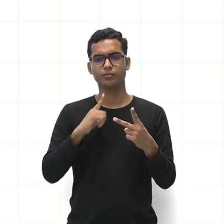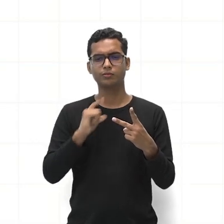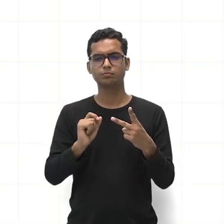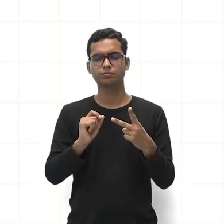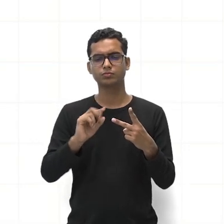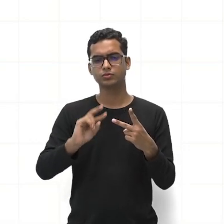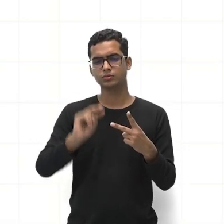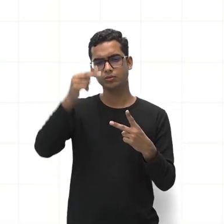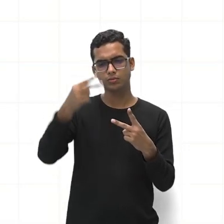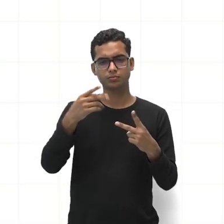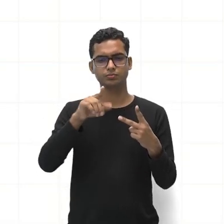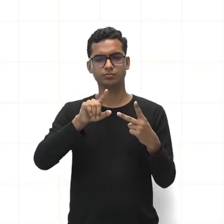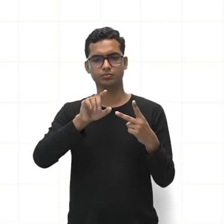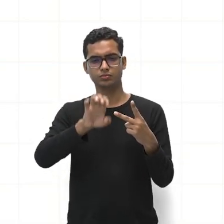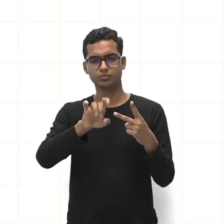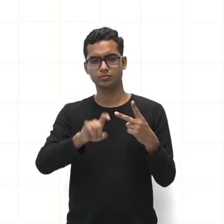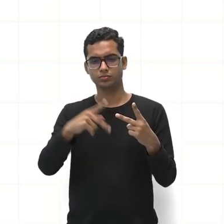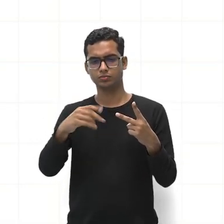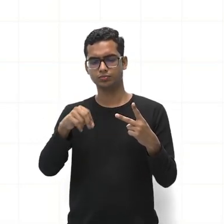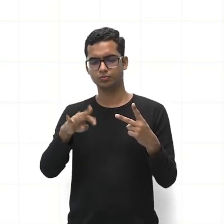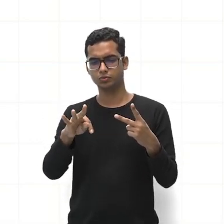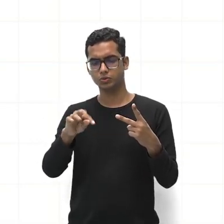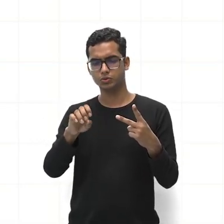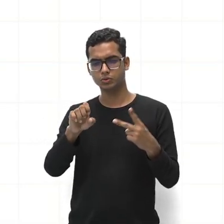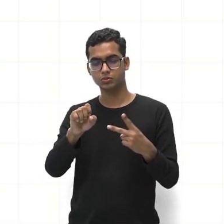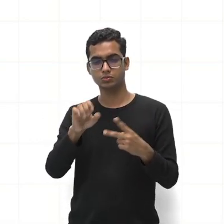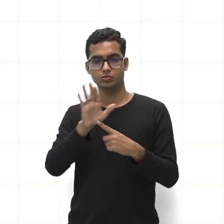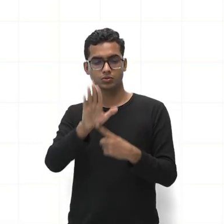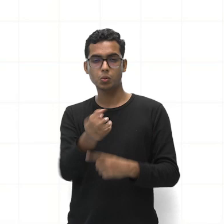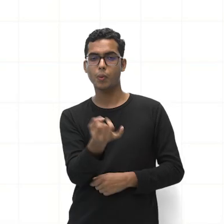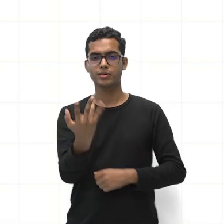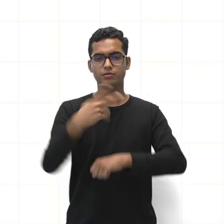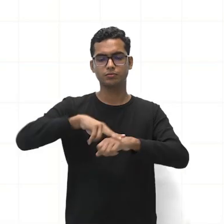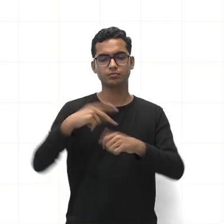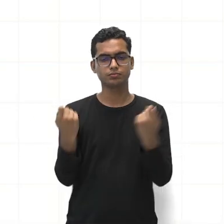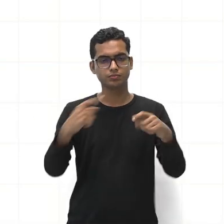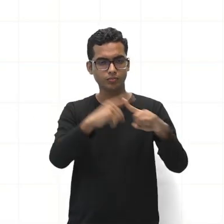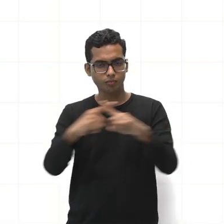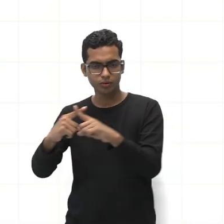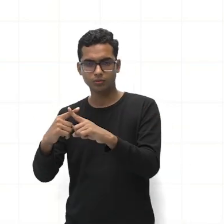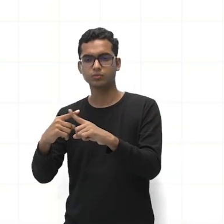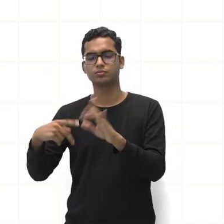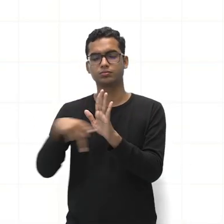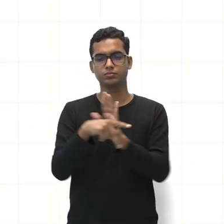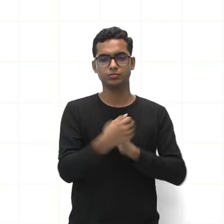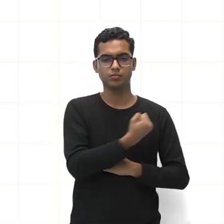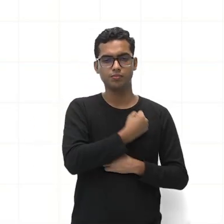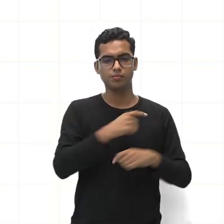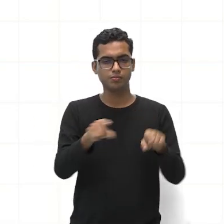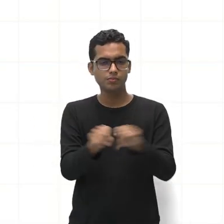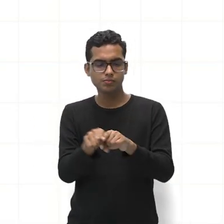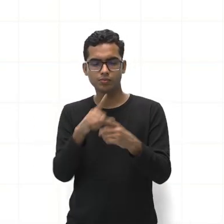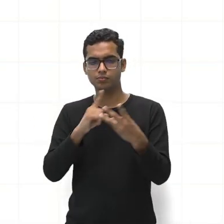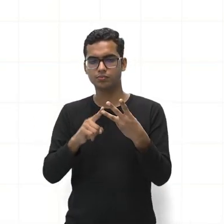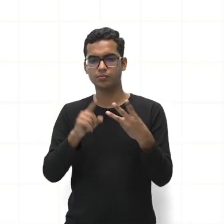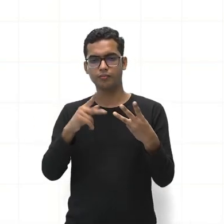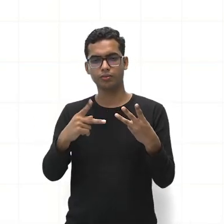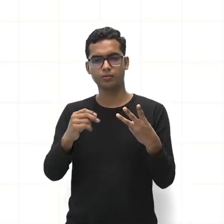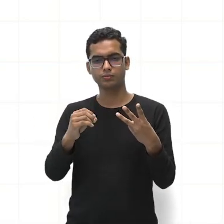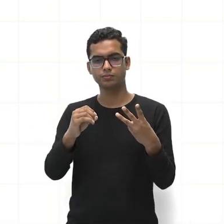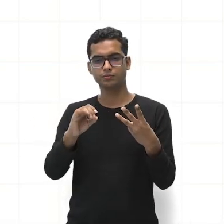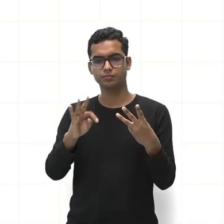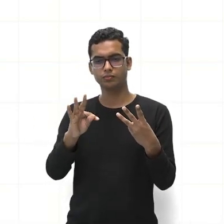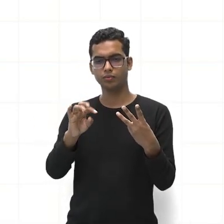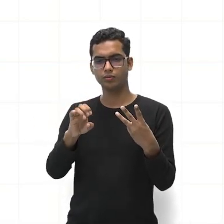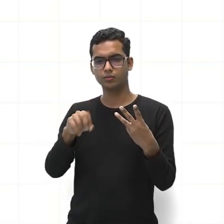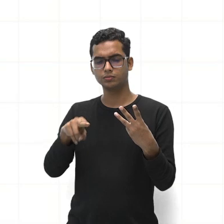vezes a base deve ser multiplicada por ela mesma. E potência, que é o resultado da operação